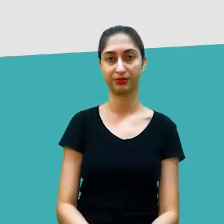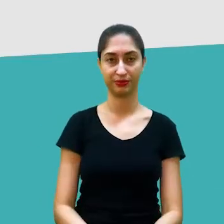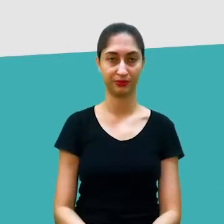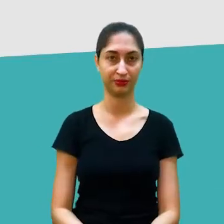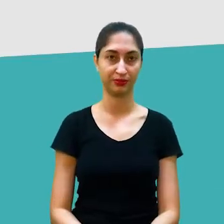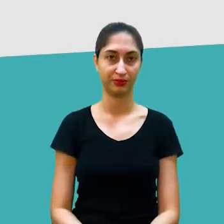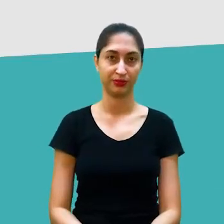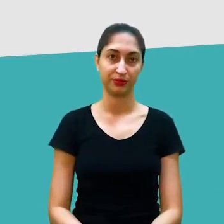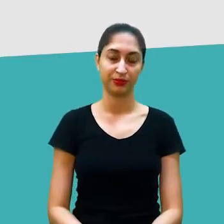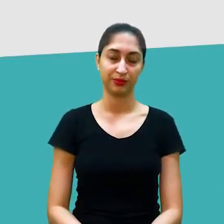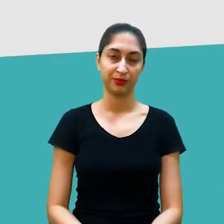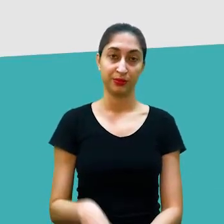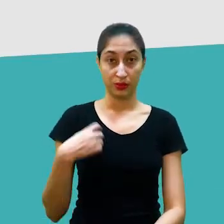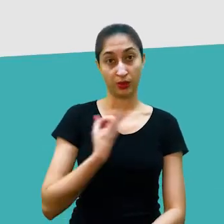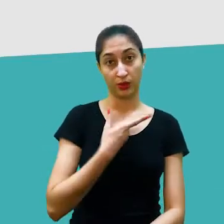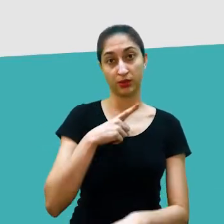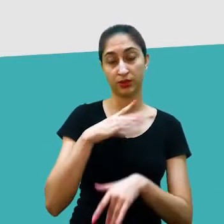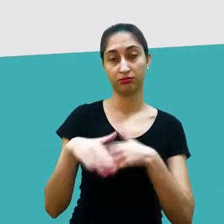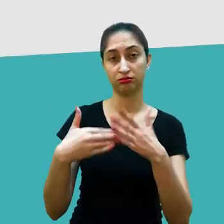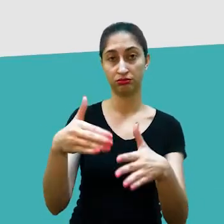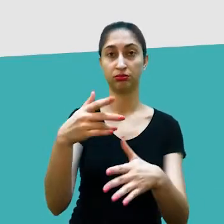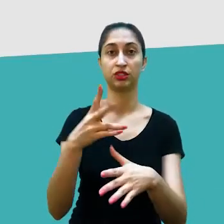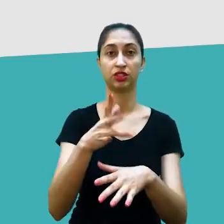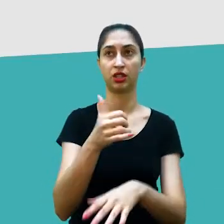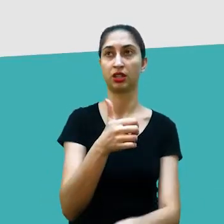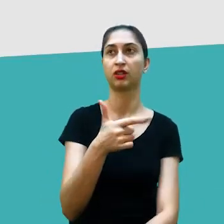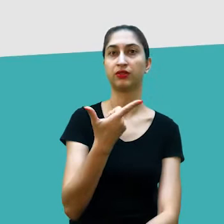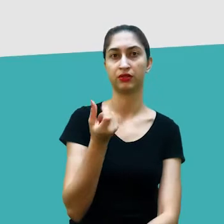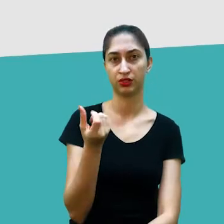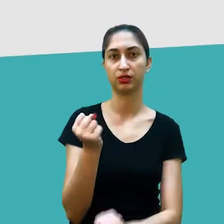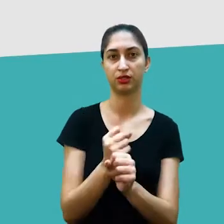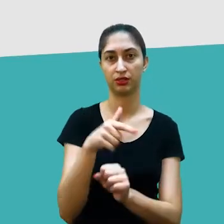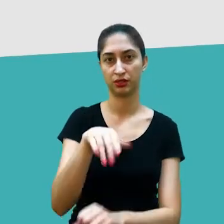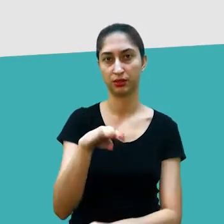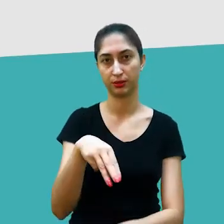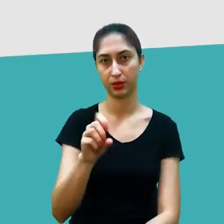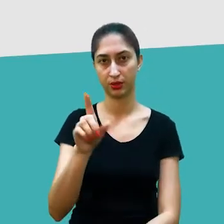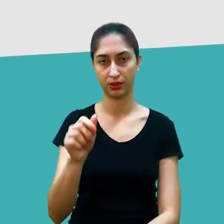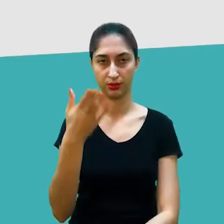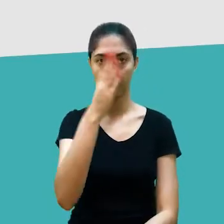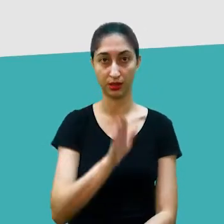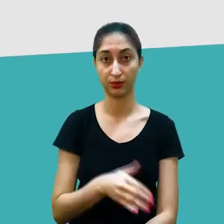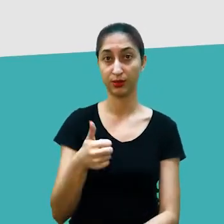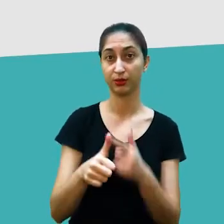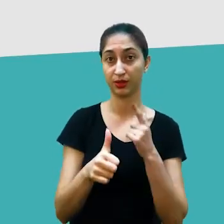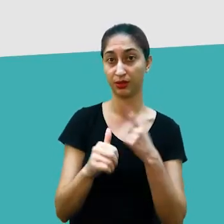tem uma evolução muito interessante nas últimas 2 décadas com relação à moda no Brasil, que é, primeiro, a